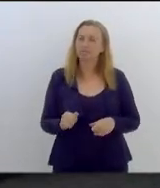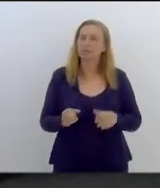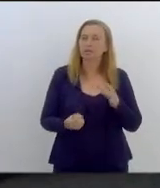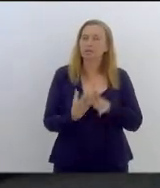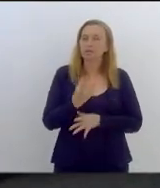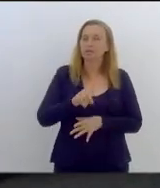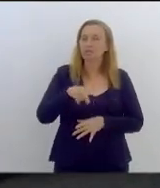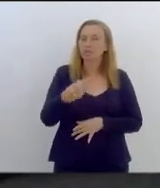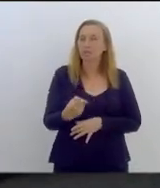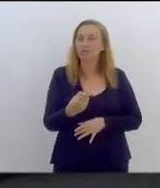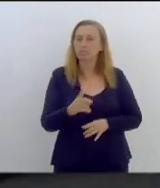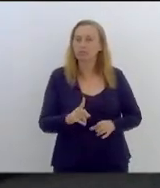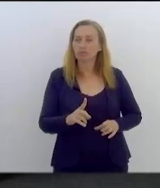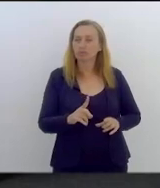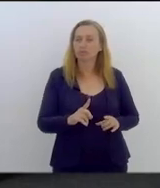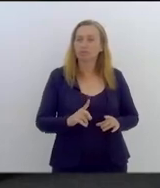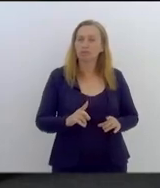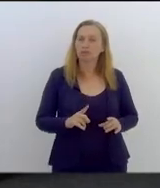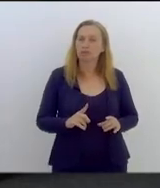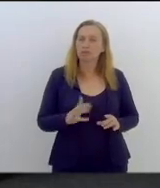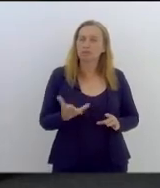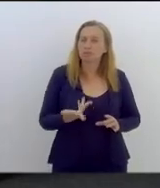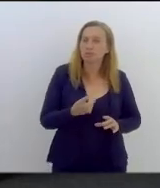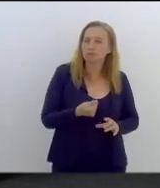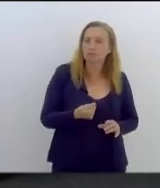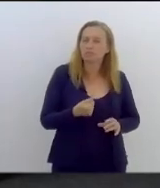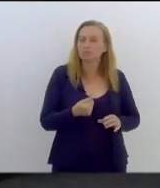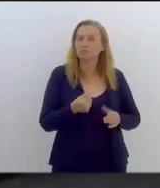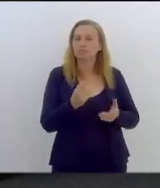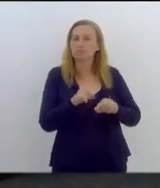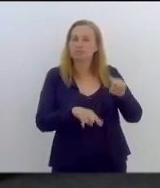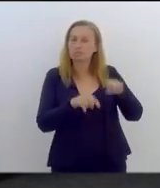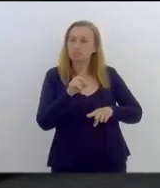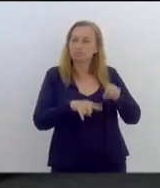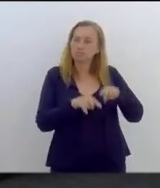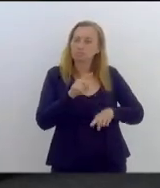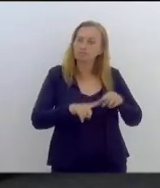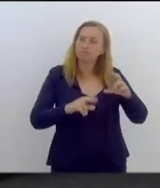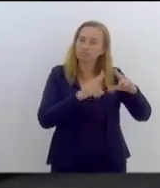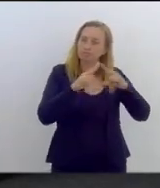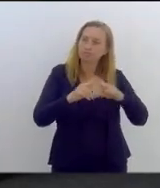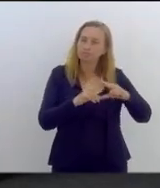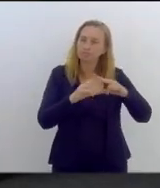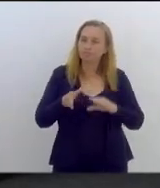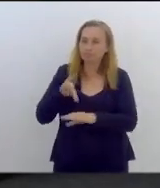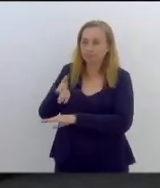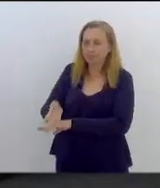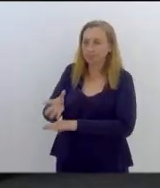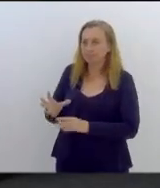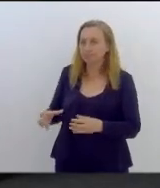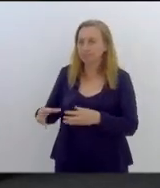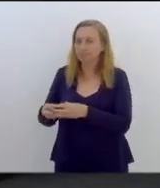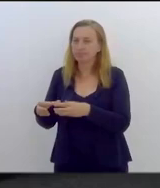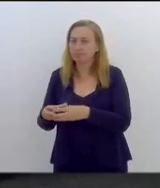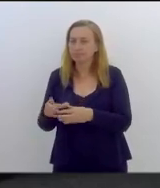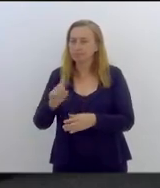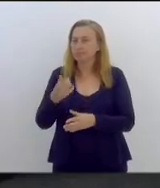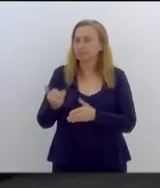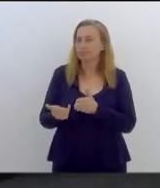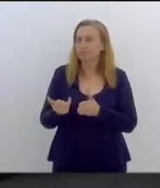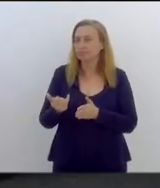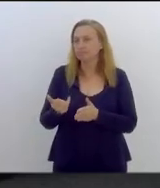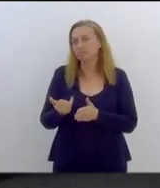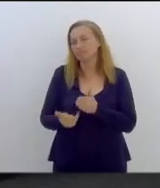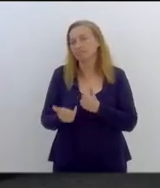outra forma de garantir que o material reciclável chegue às cooperativas, mas sem o aumento de imposto que a